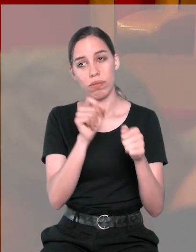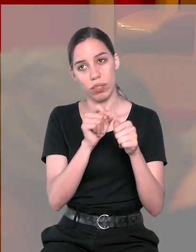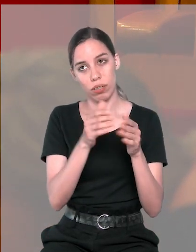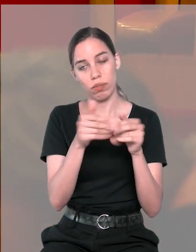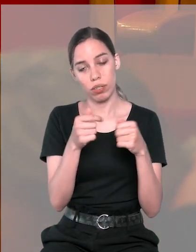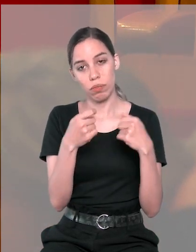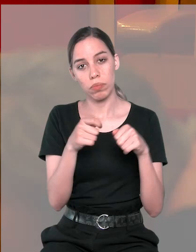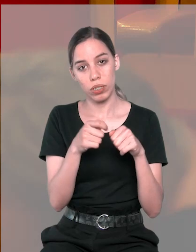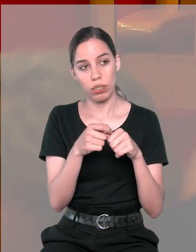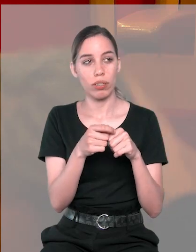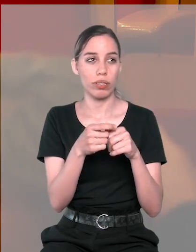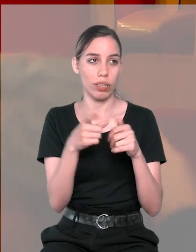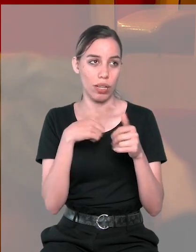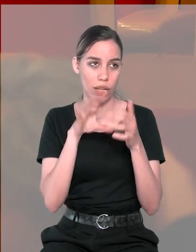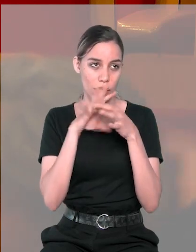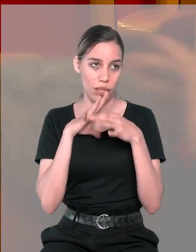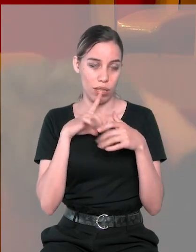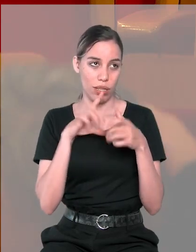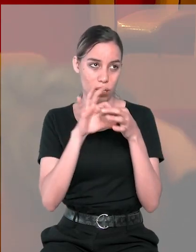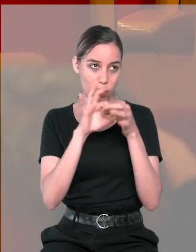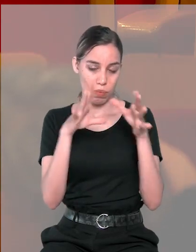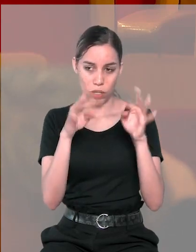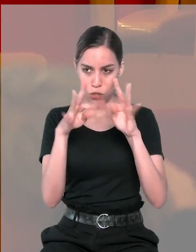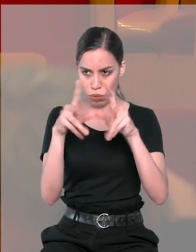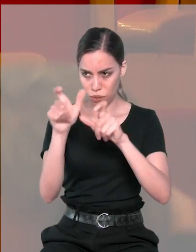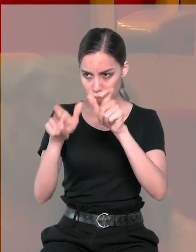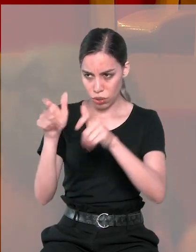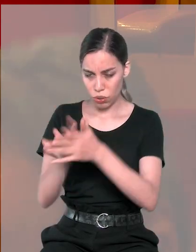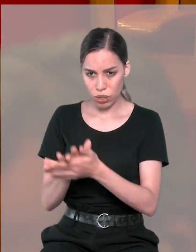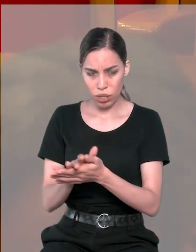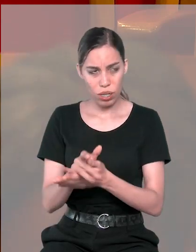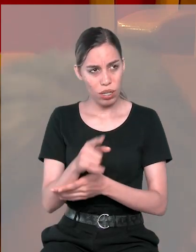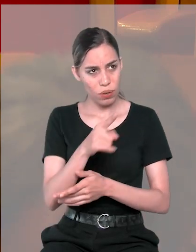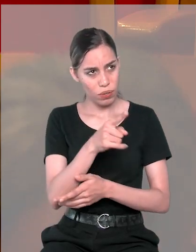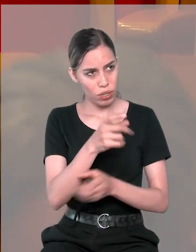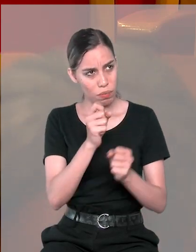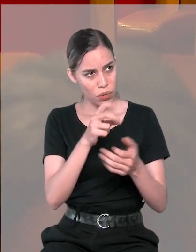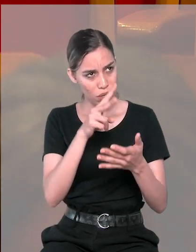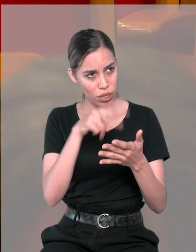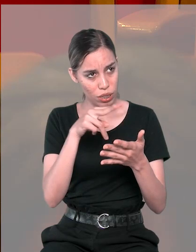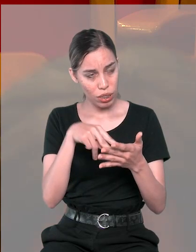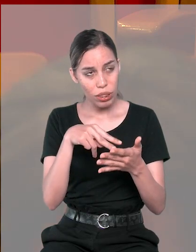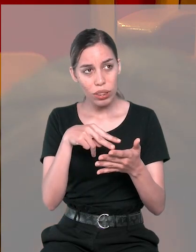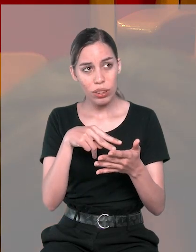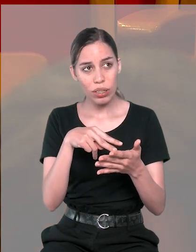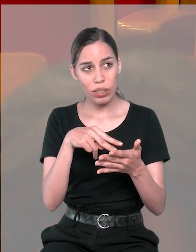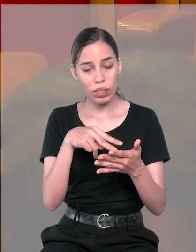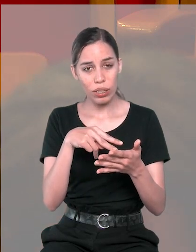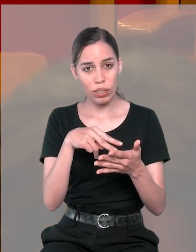pedido eu preciso de ter a permissão, né, de todas as pessoas aqui. Eu gostaria de pedir a você que relesse